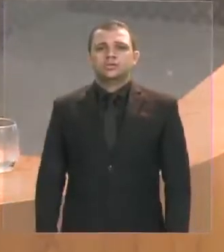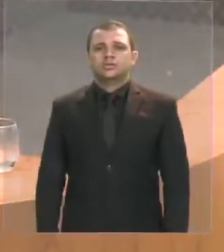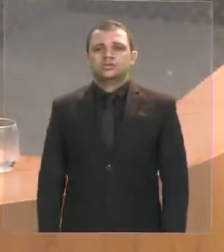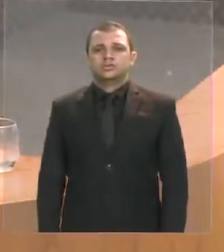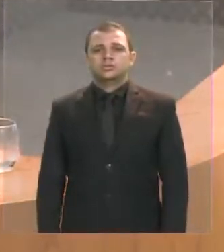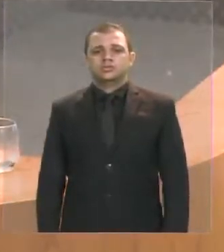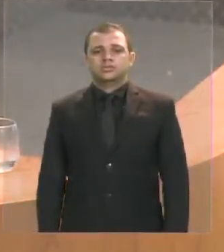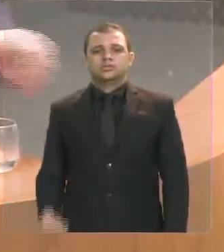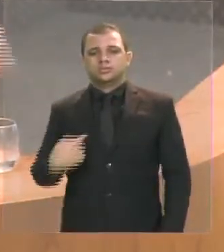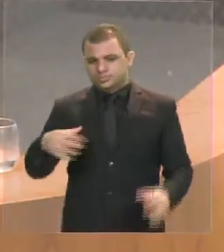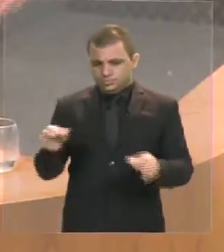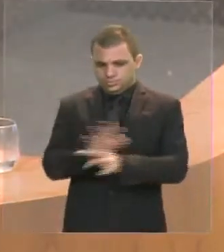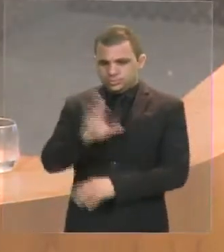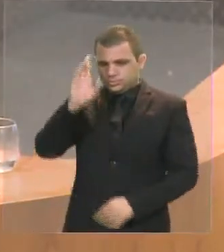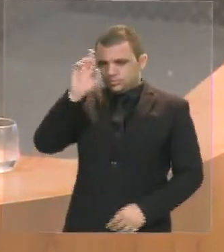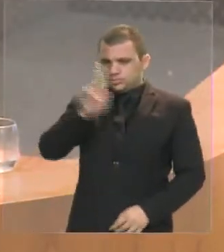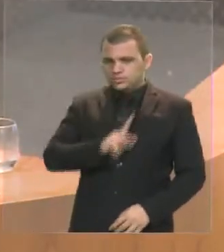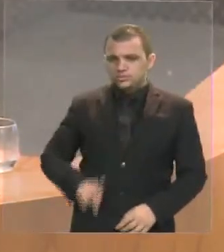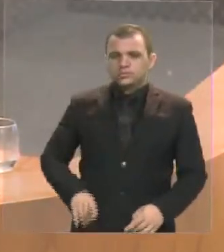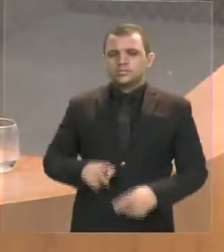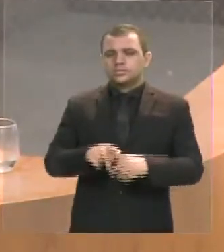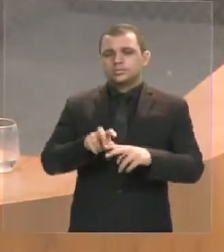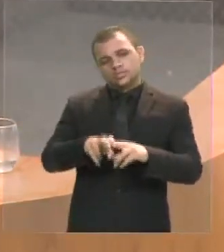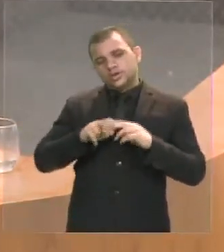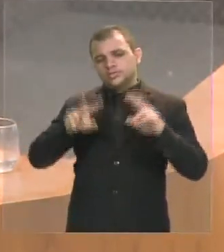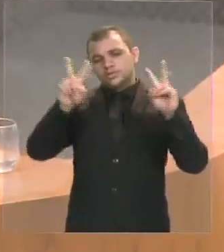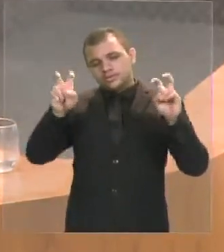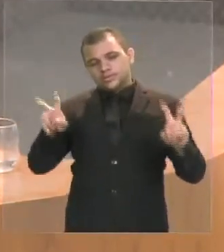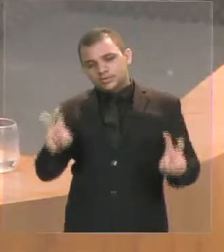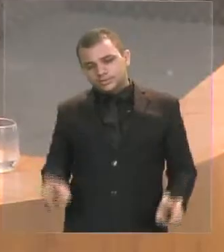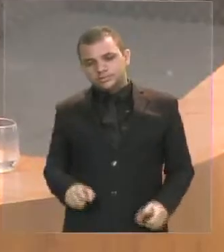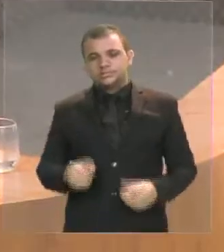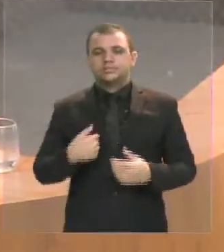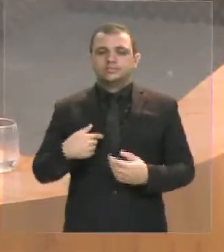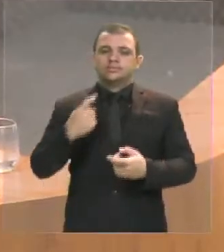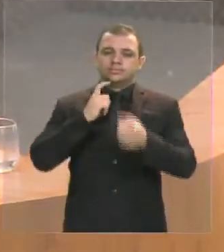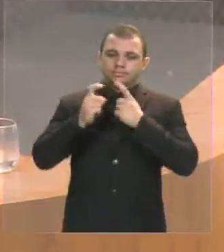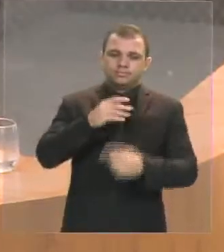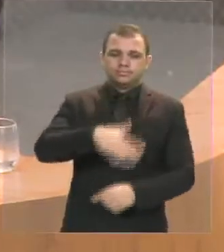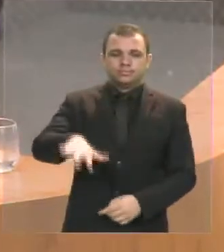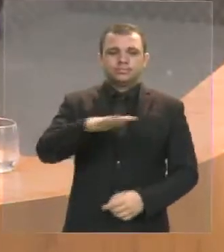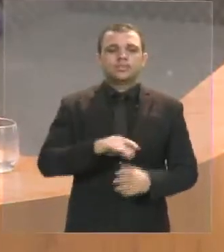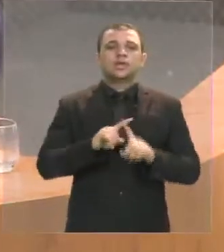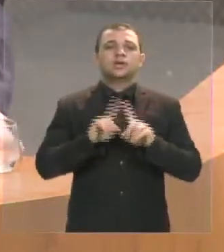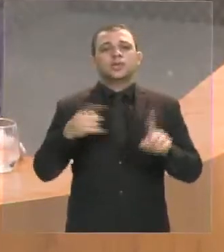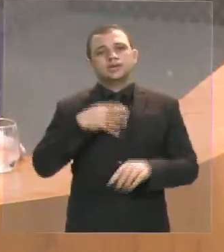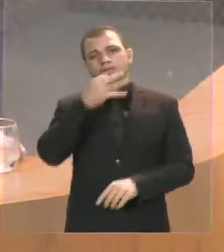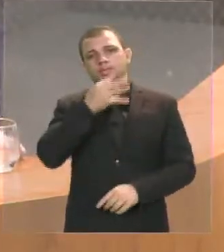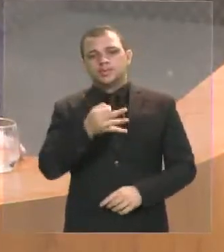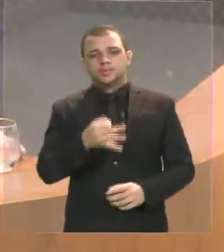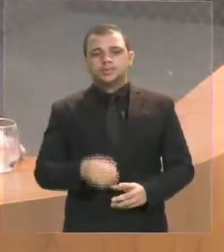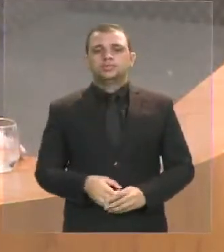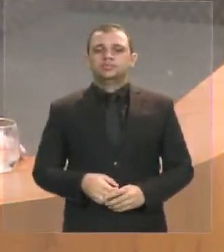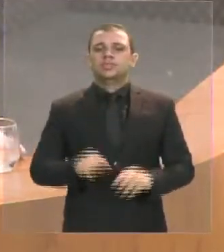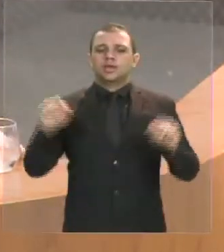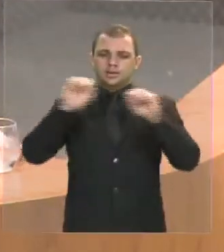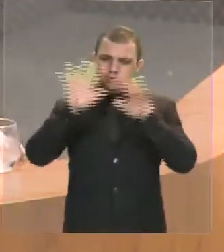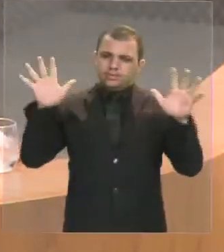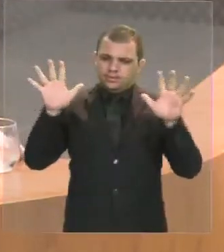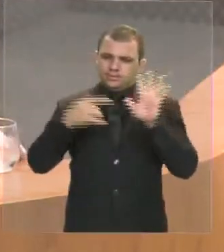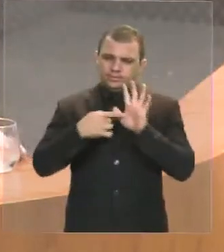Vou encerrar, senhor presidente, porque tinham vários assuntos que eu queria poder debater com os colegas. Mas eu acho que ficou claro, e